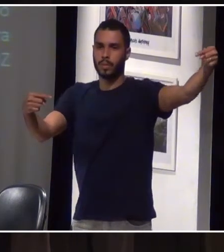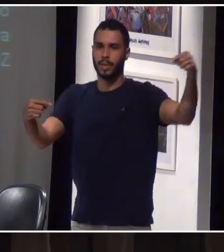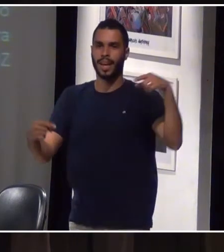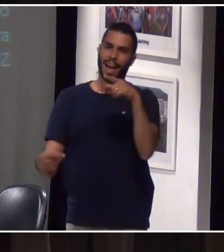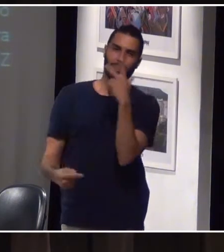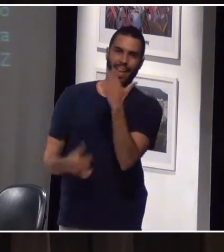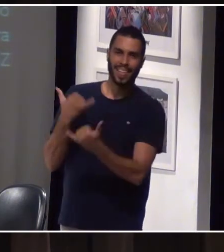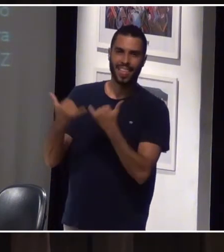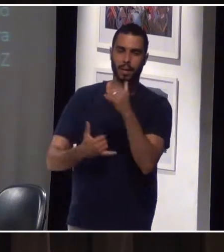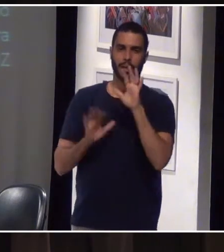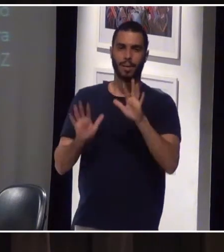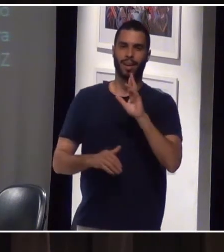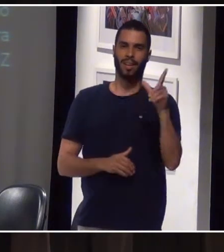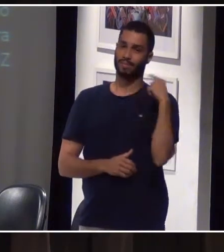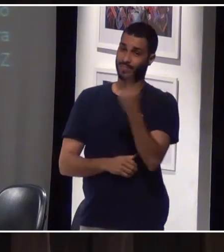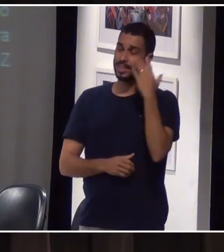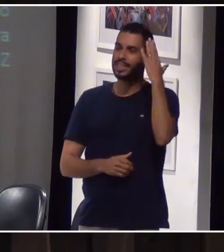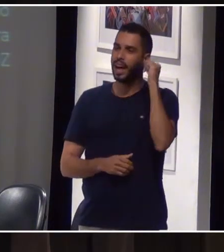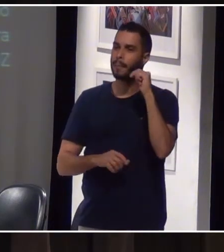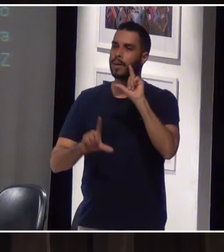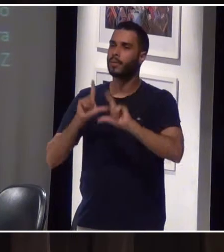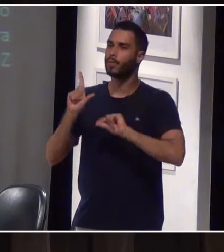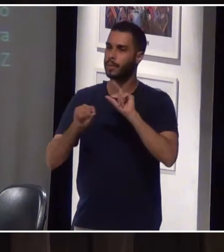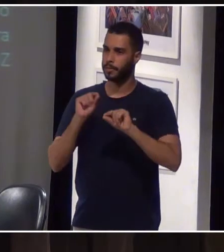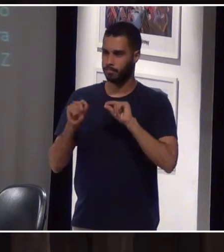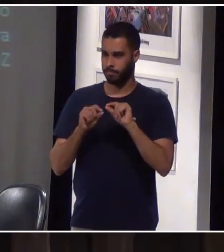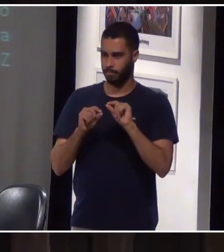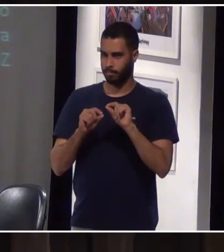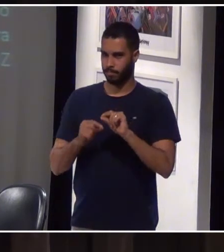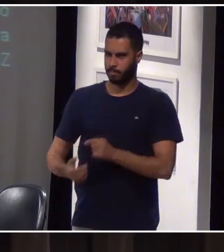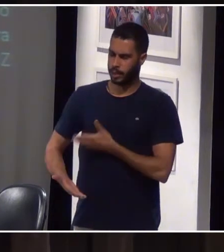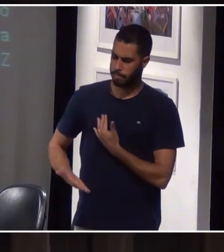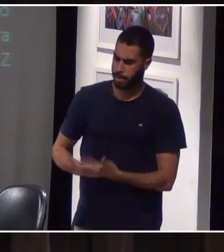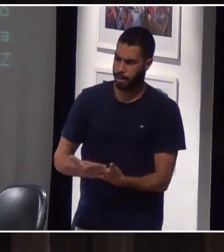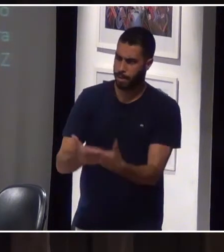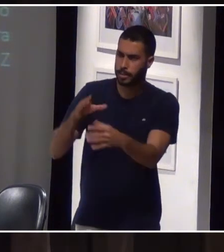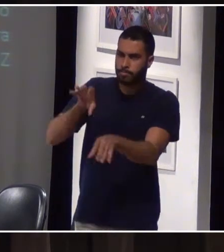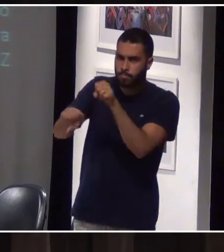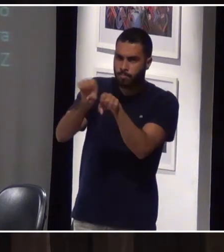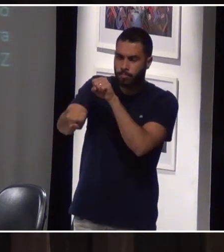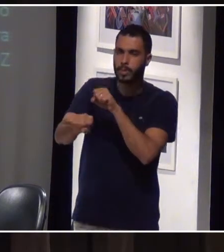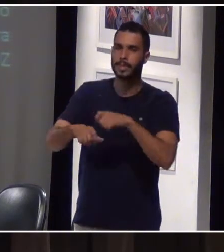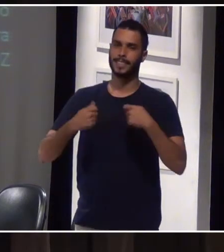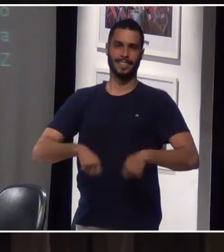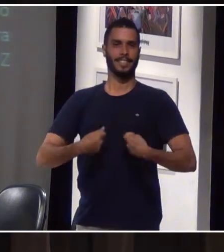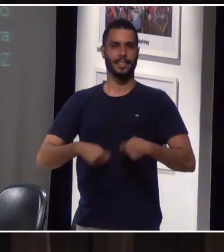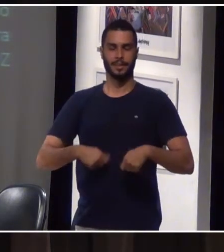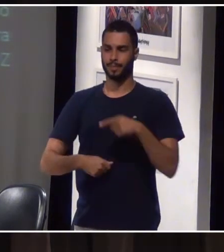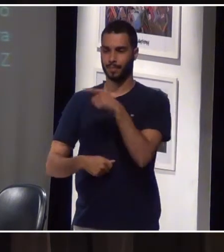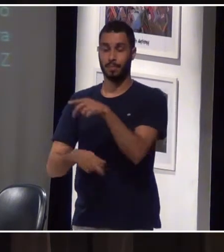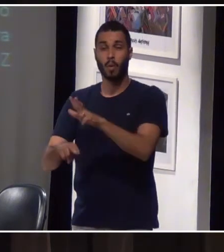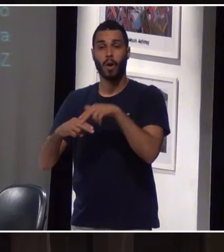uma brincadeira, mas não é uma brincadeira. A gente sabe que esses investimentos eles são necessários tanto para entrar